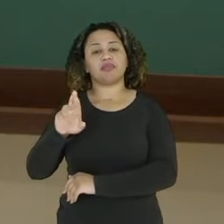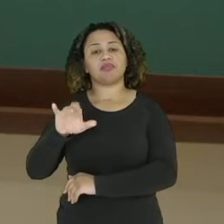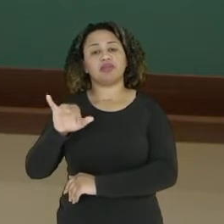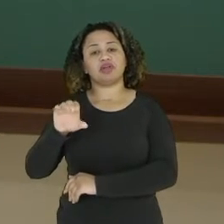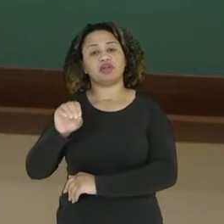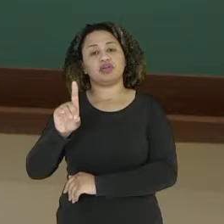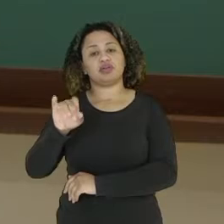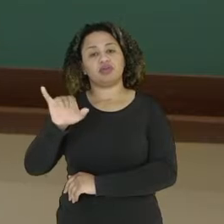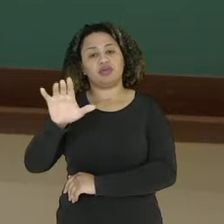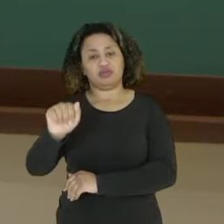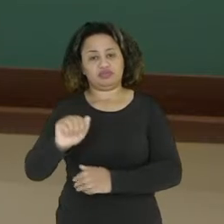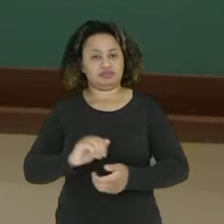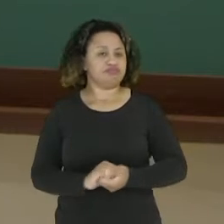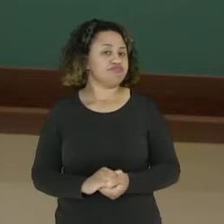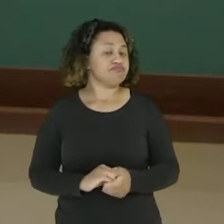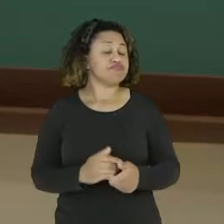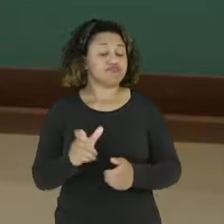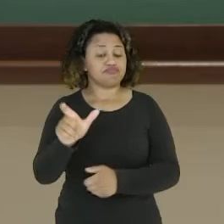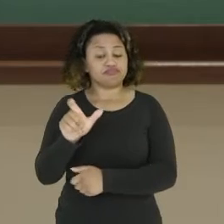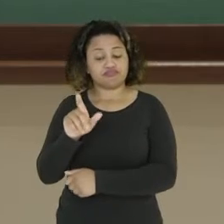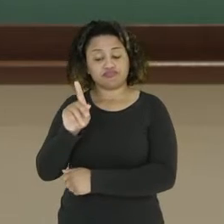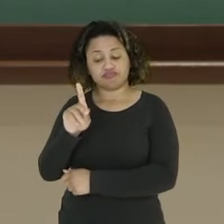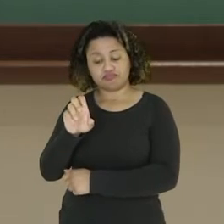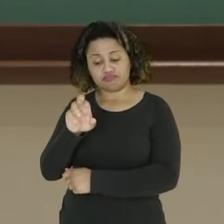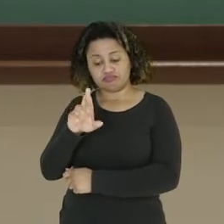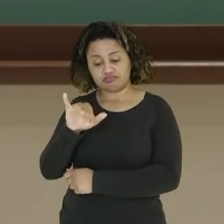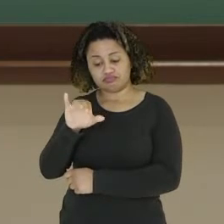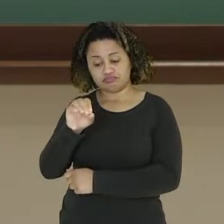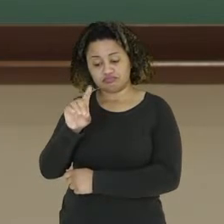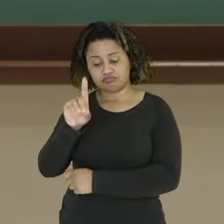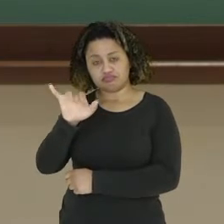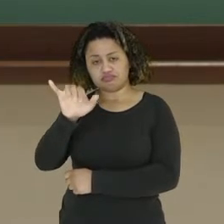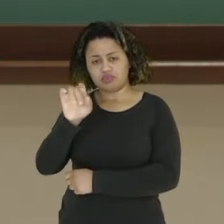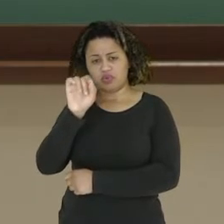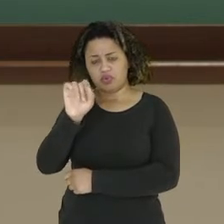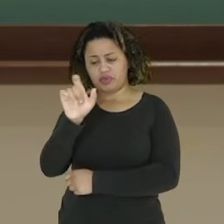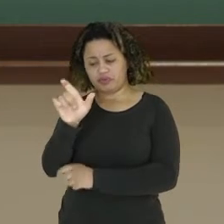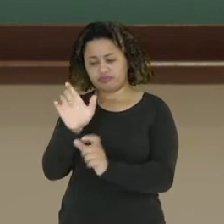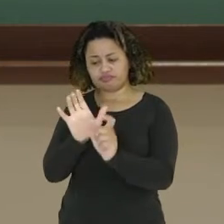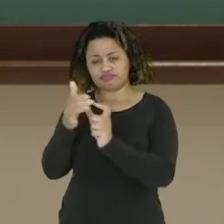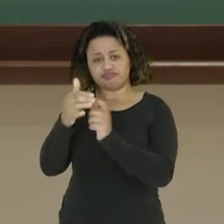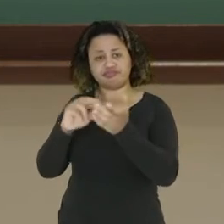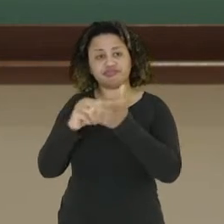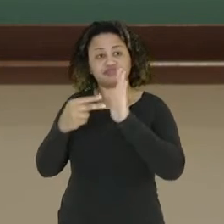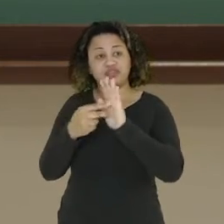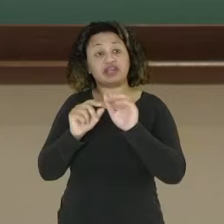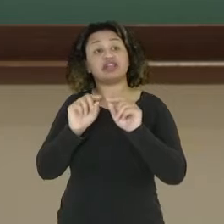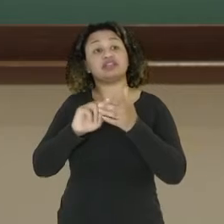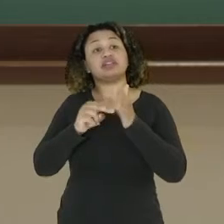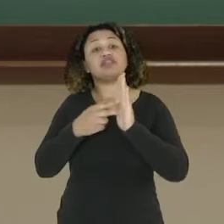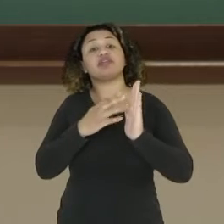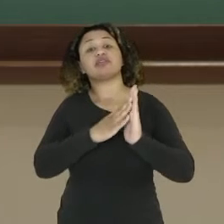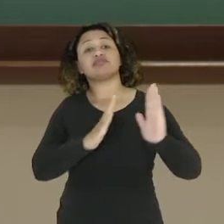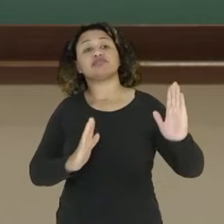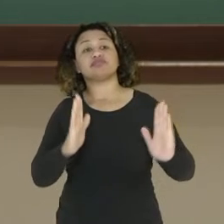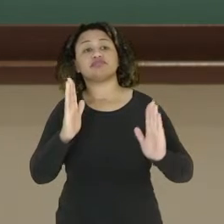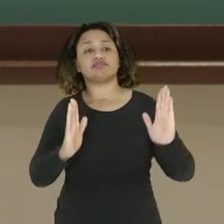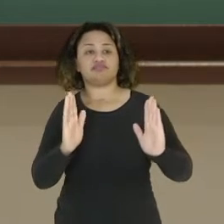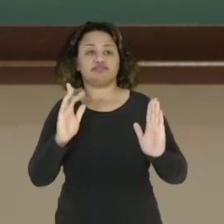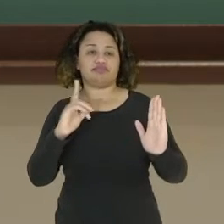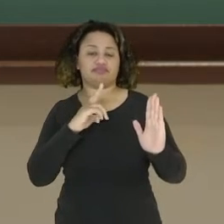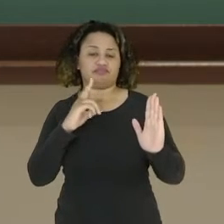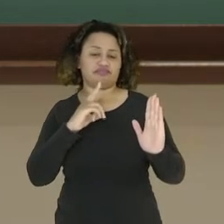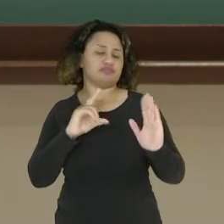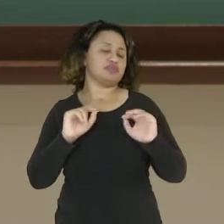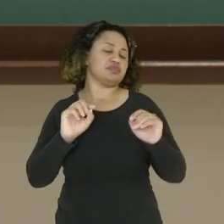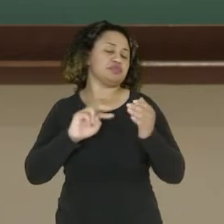esse termo periódico vem do seguinte fato. Periódico é que tem período. O que é ter